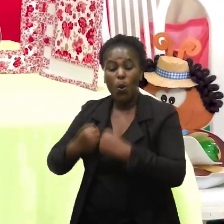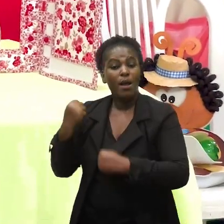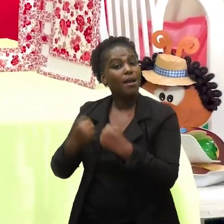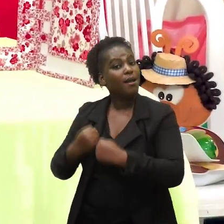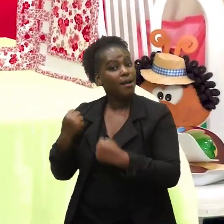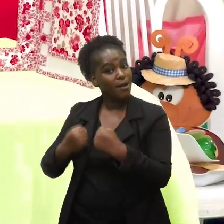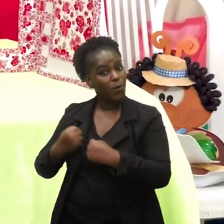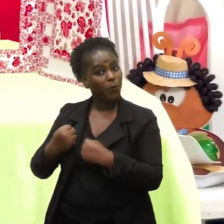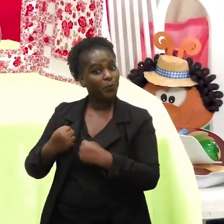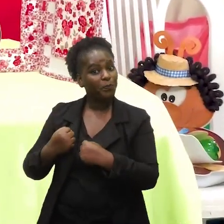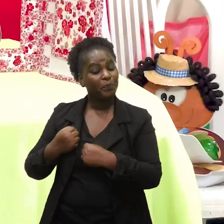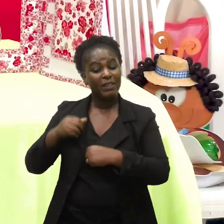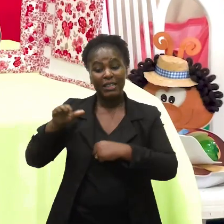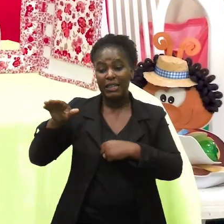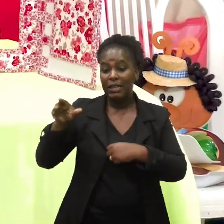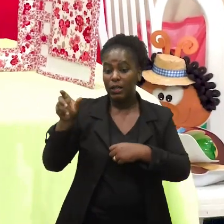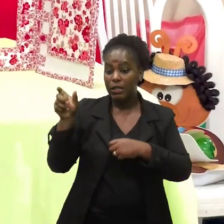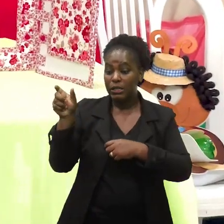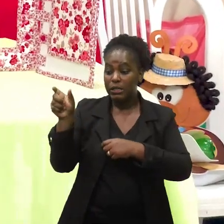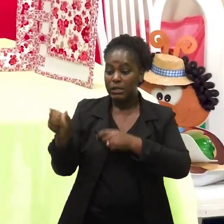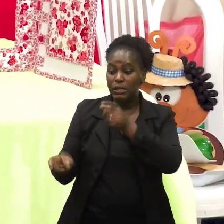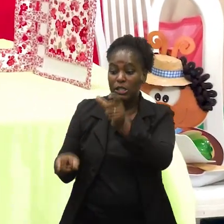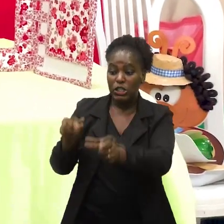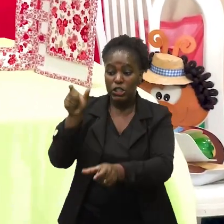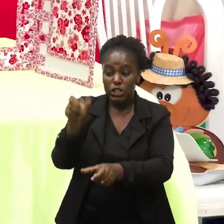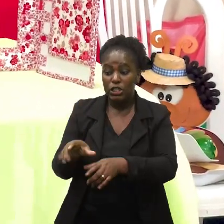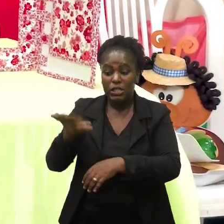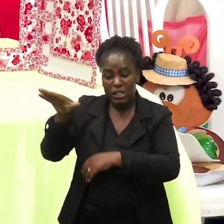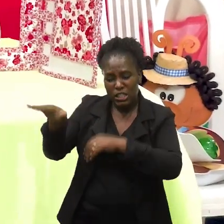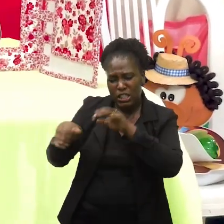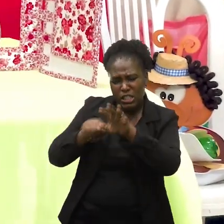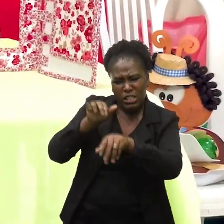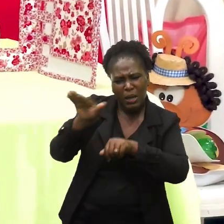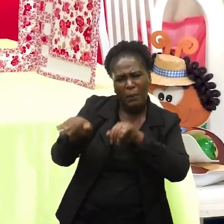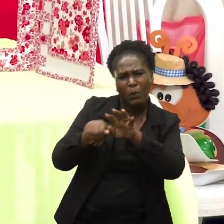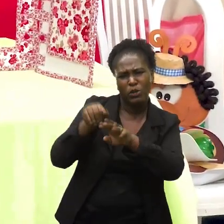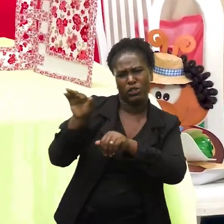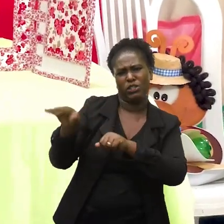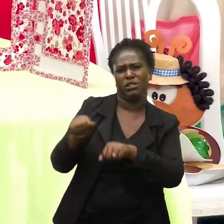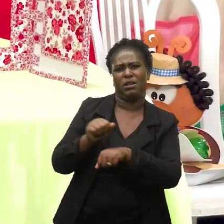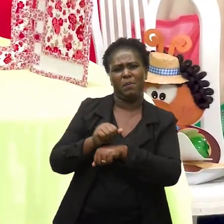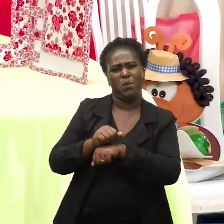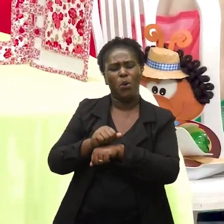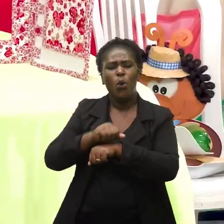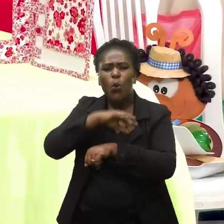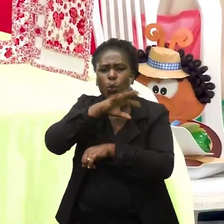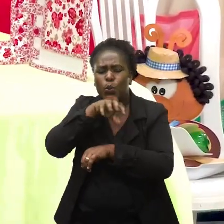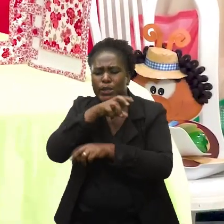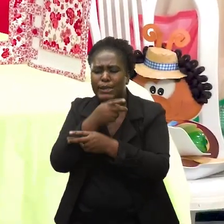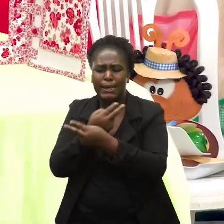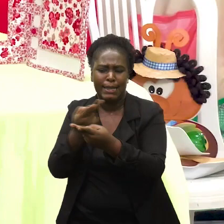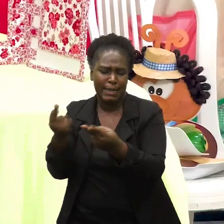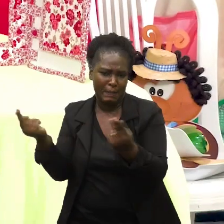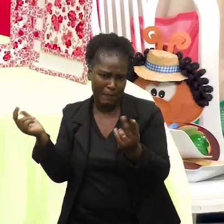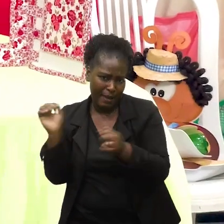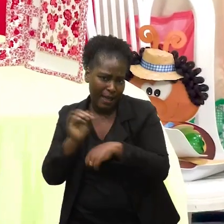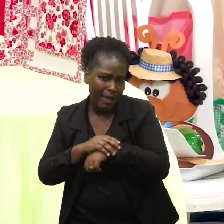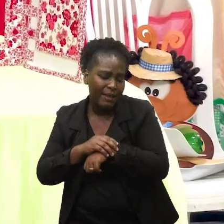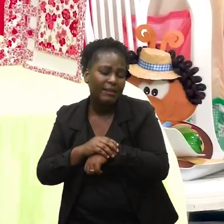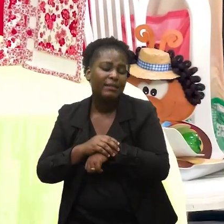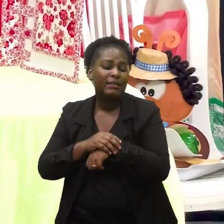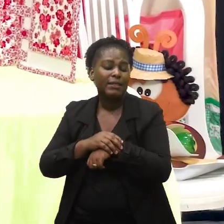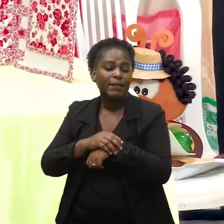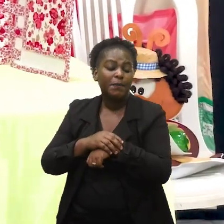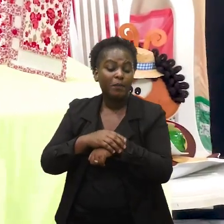chamou os socorristas, levaram o ratinho para o hospital. Aí